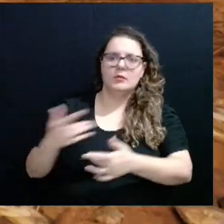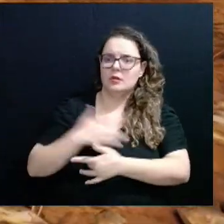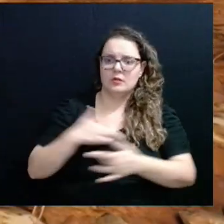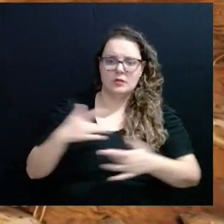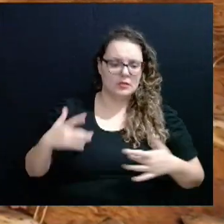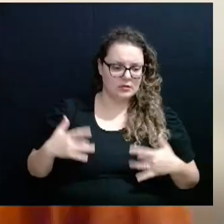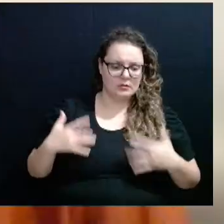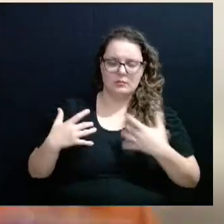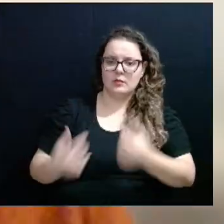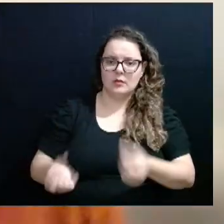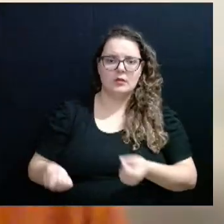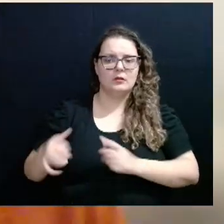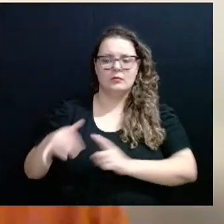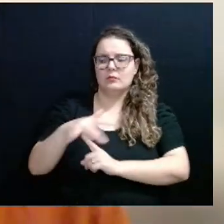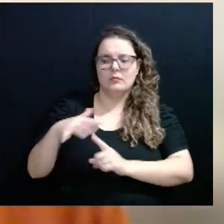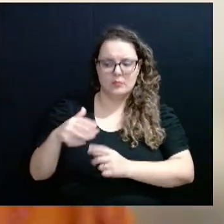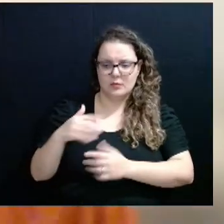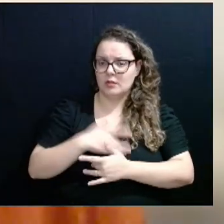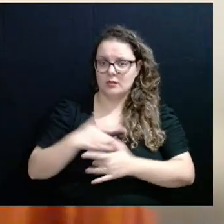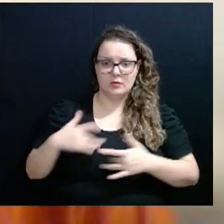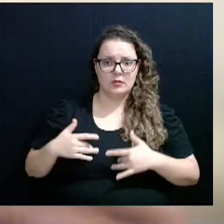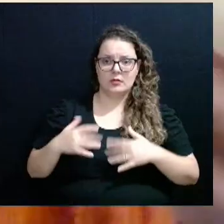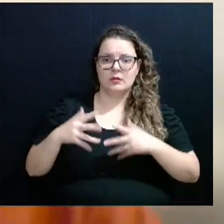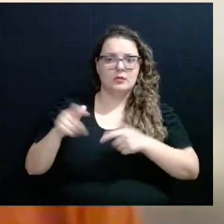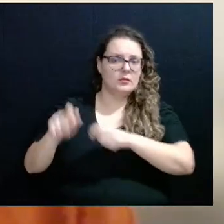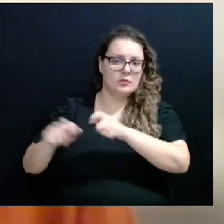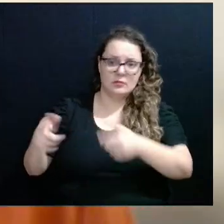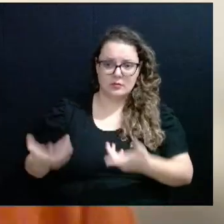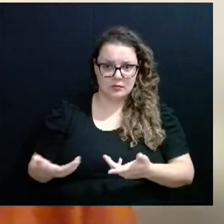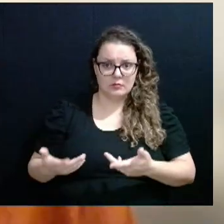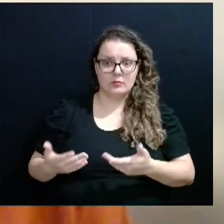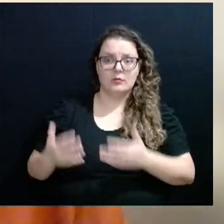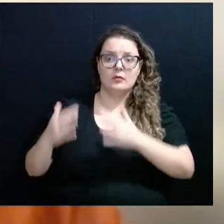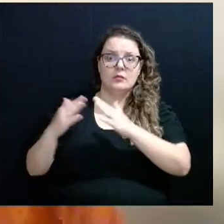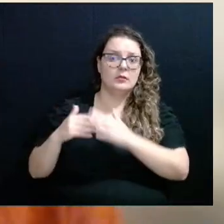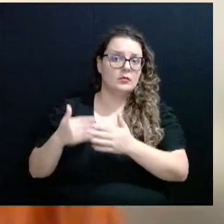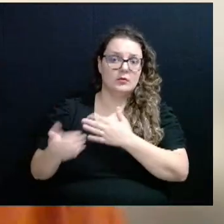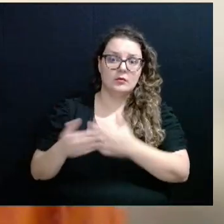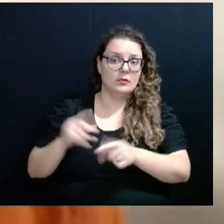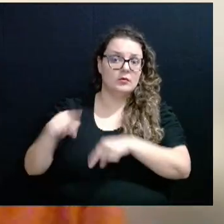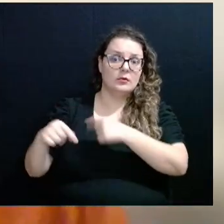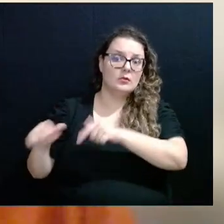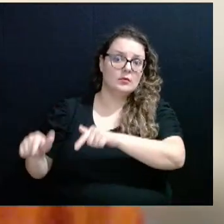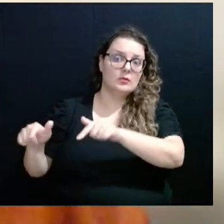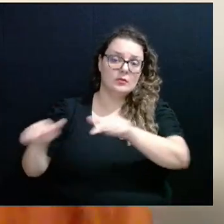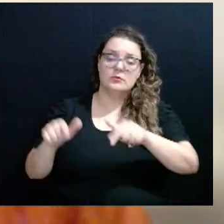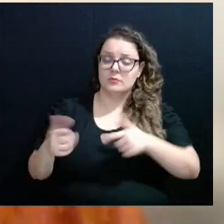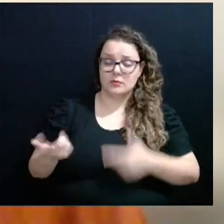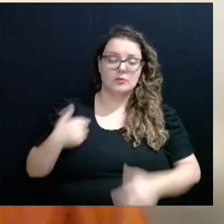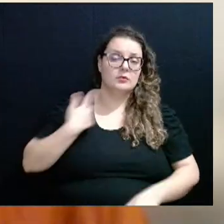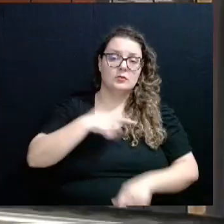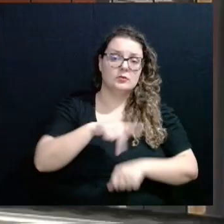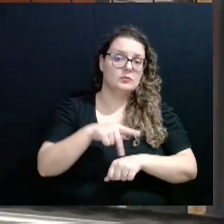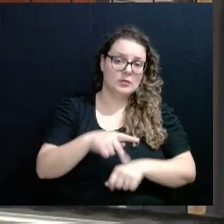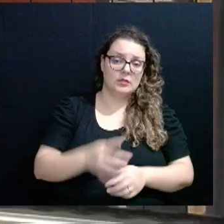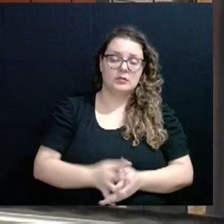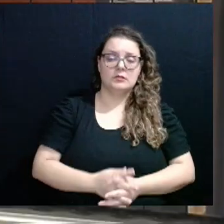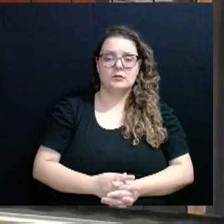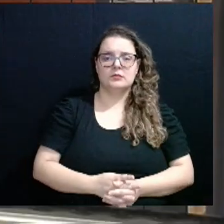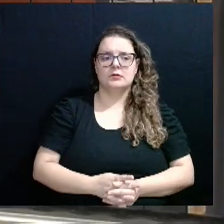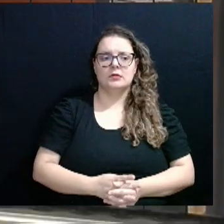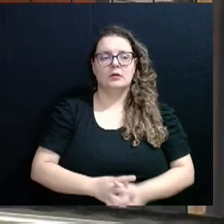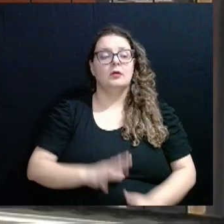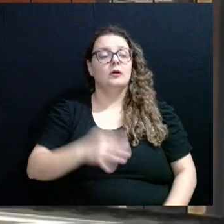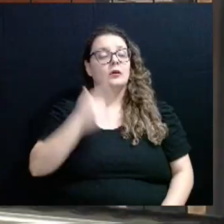ambiente saudável, que todas as outras pessoas que habitam quaisquer outras regiões do nosso país. Quando a gente pensa